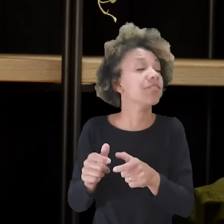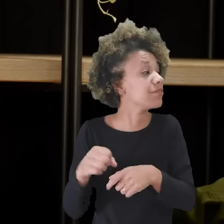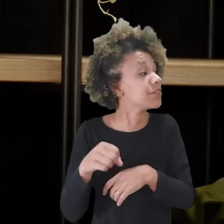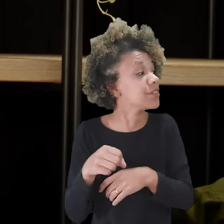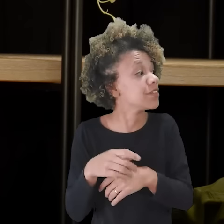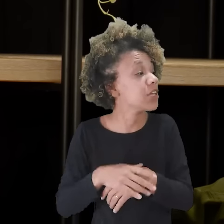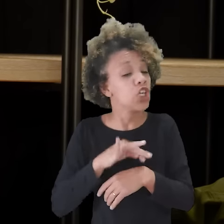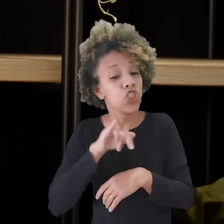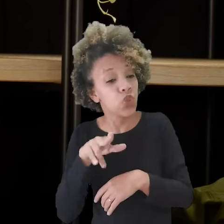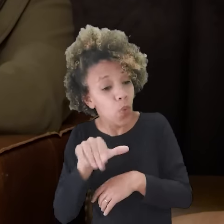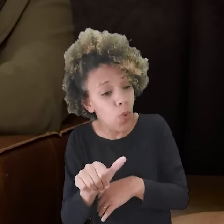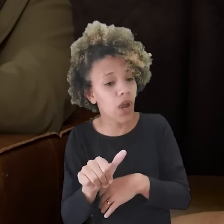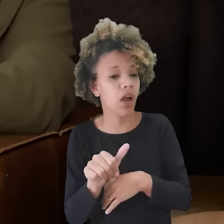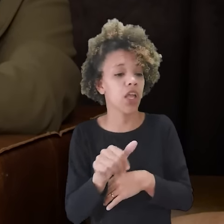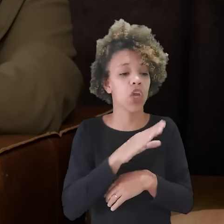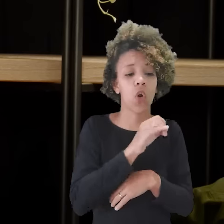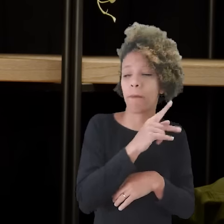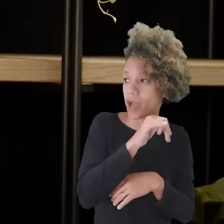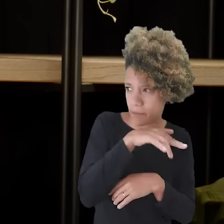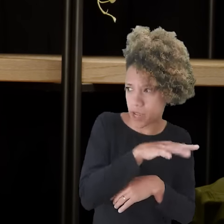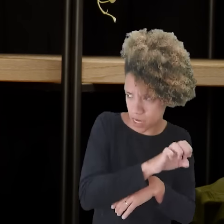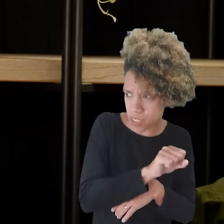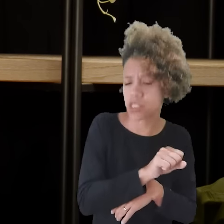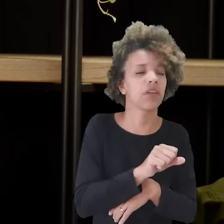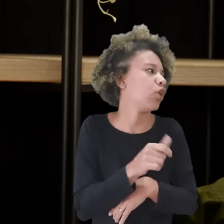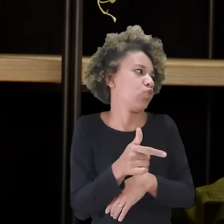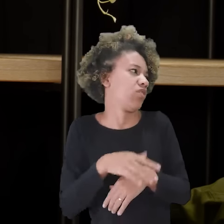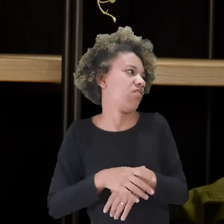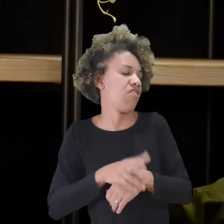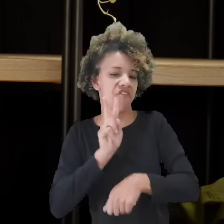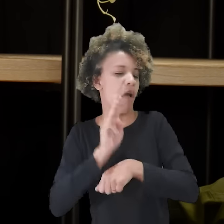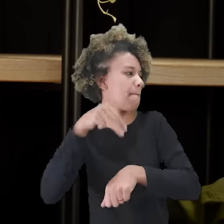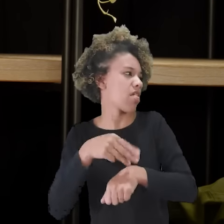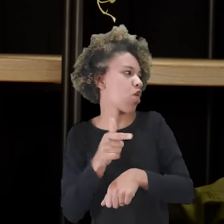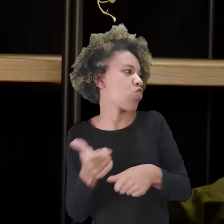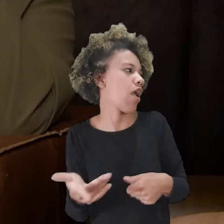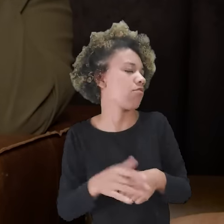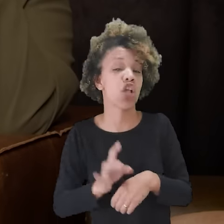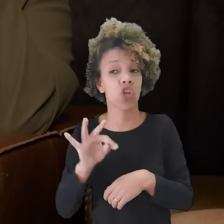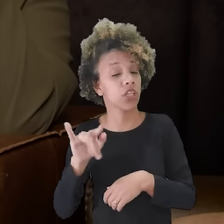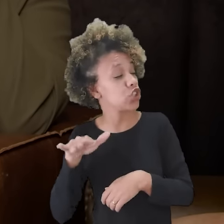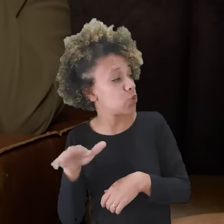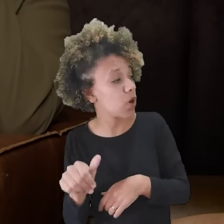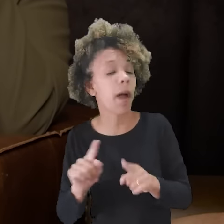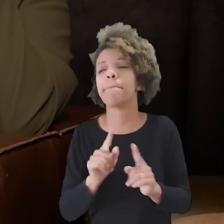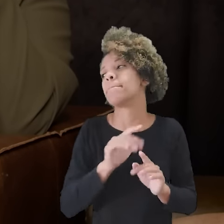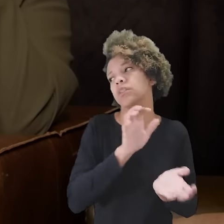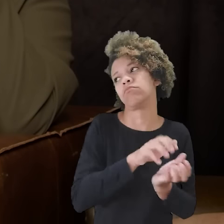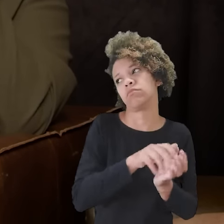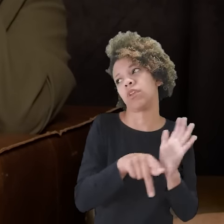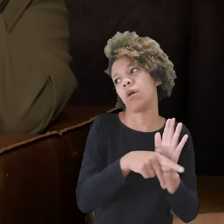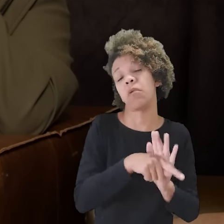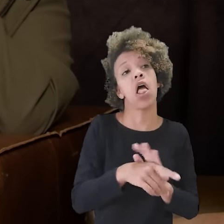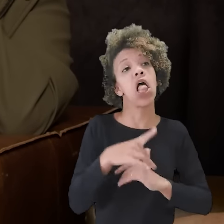surgiu o copacabanense né não tem não tem o Vila madalense Ele tem muito isso a gente fala